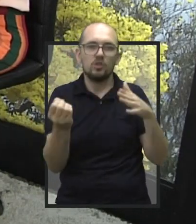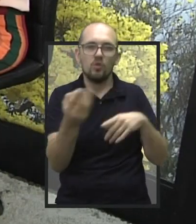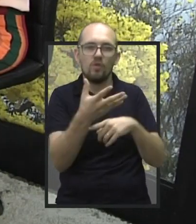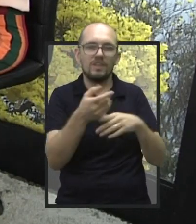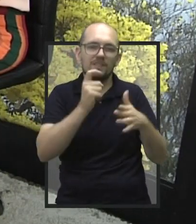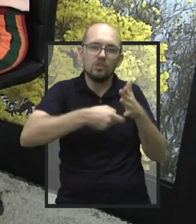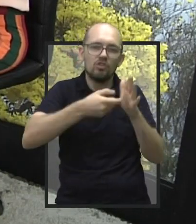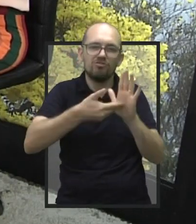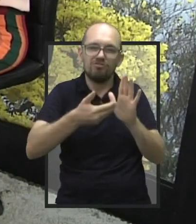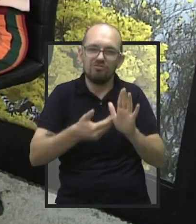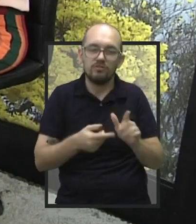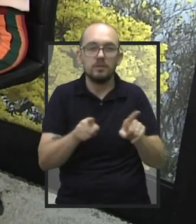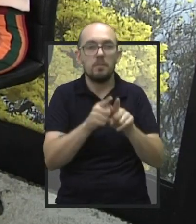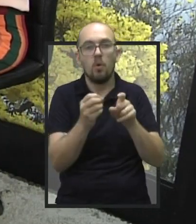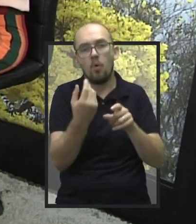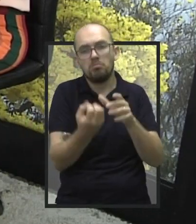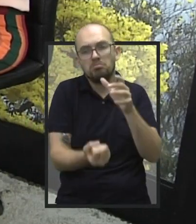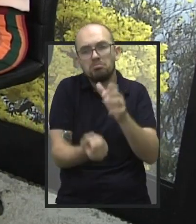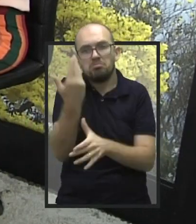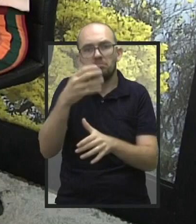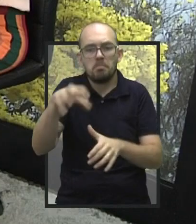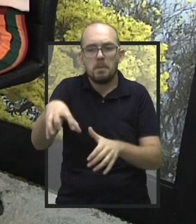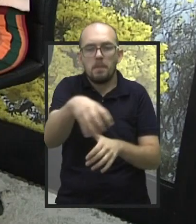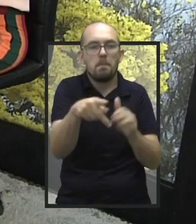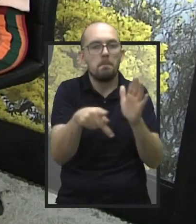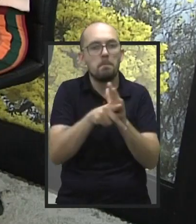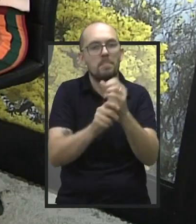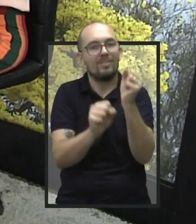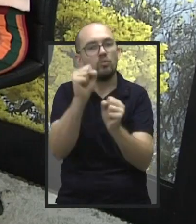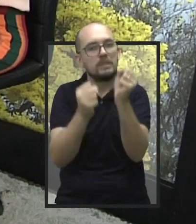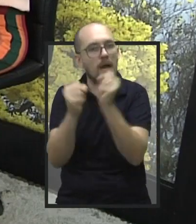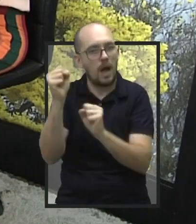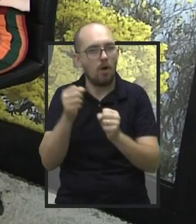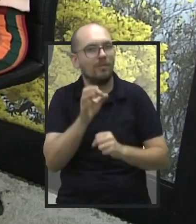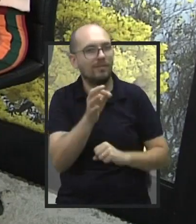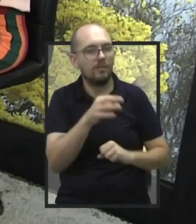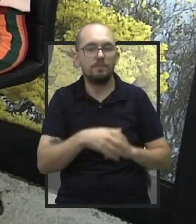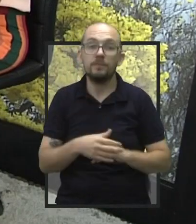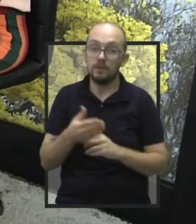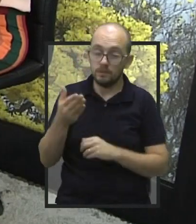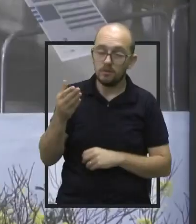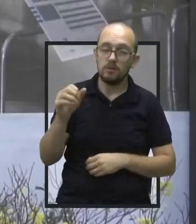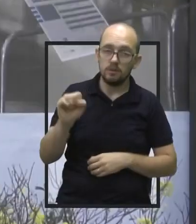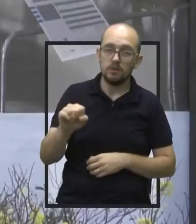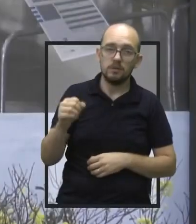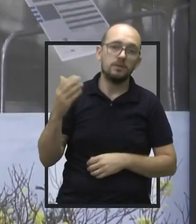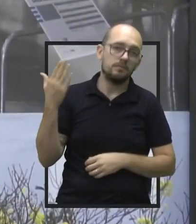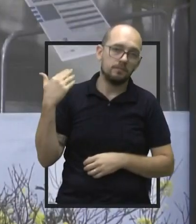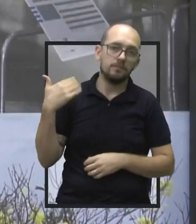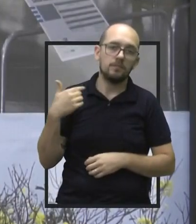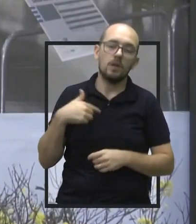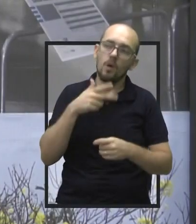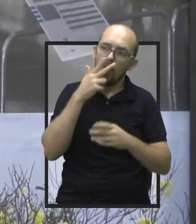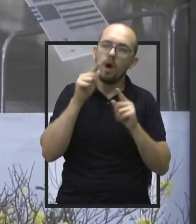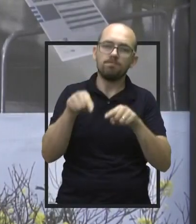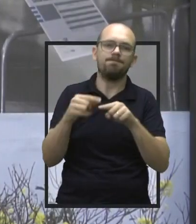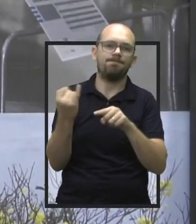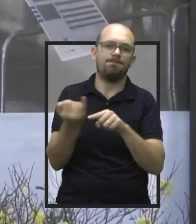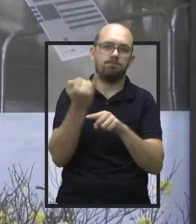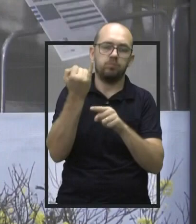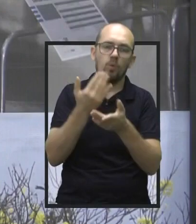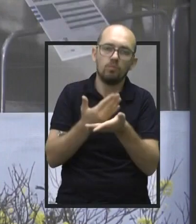um novo distrito industrial, uma área específica para esse desenvolvimento. Exatamente. Eu acho que seria um pontapé assim, muito